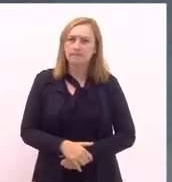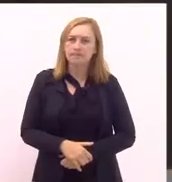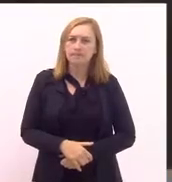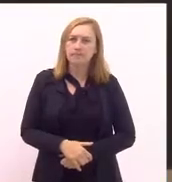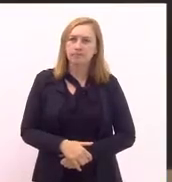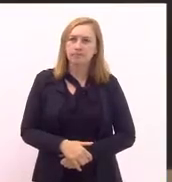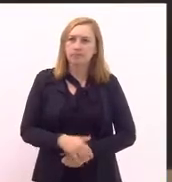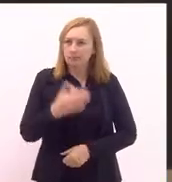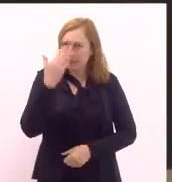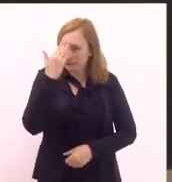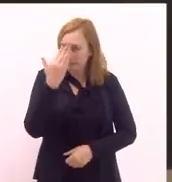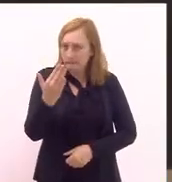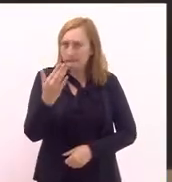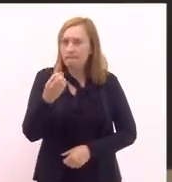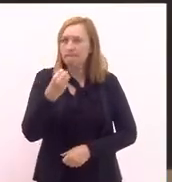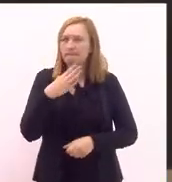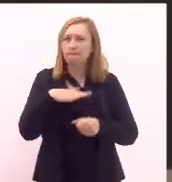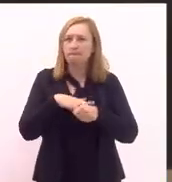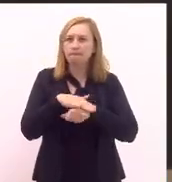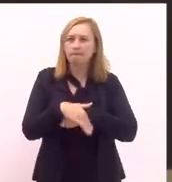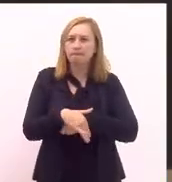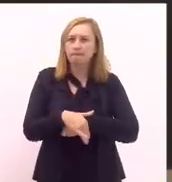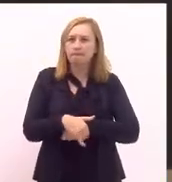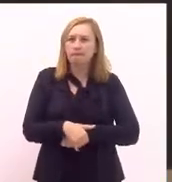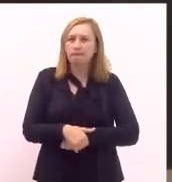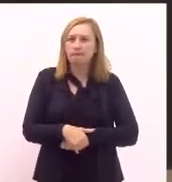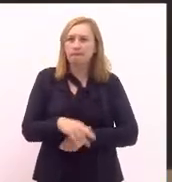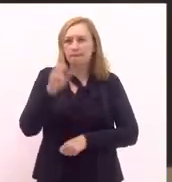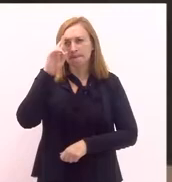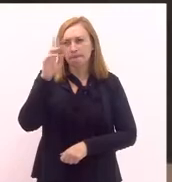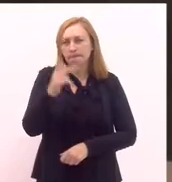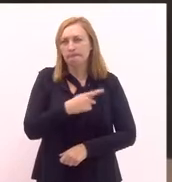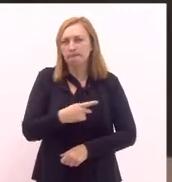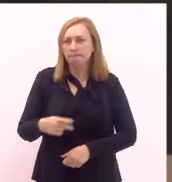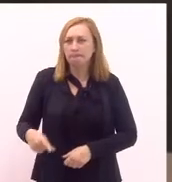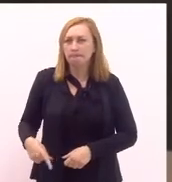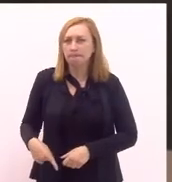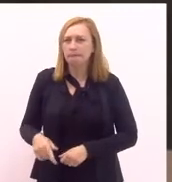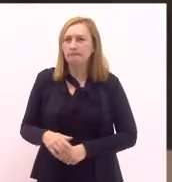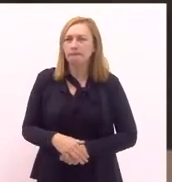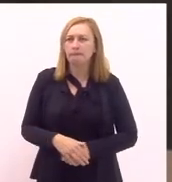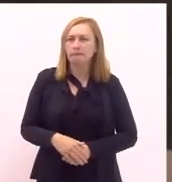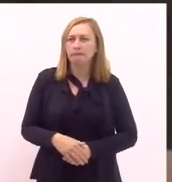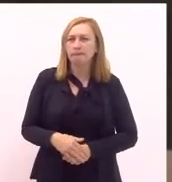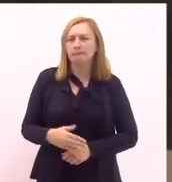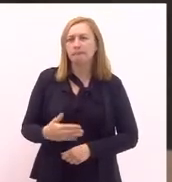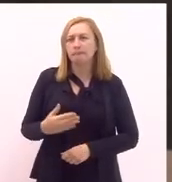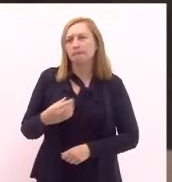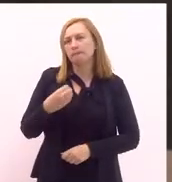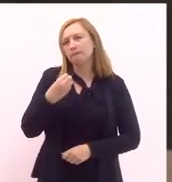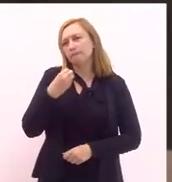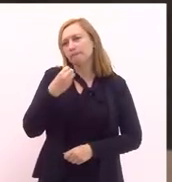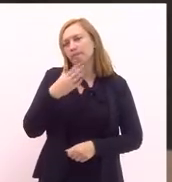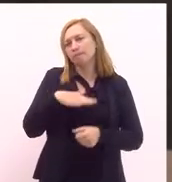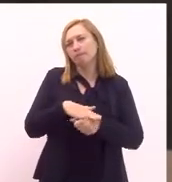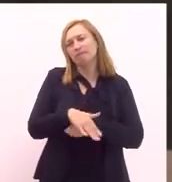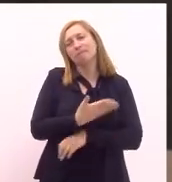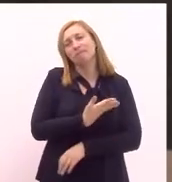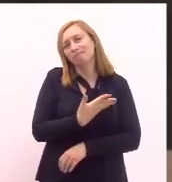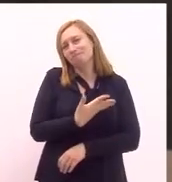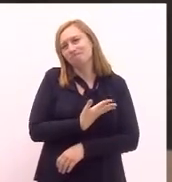é muito obrigada uma boa noite senhor presidente da noite minha querida amiga